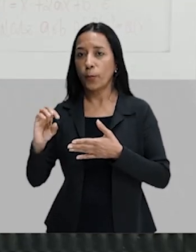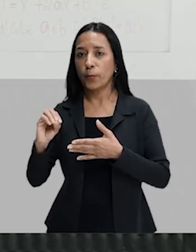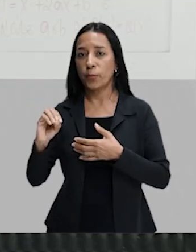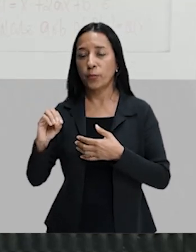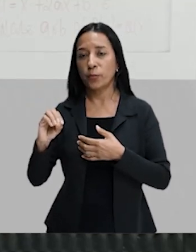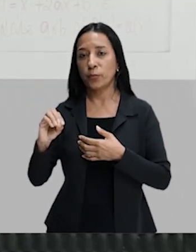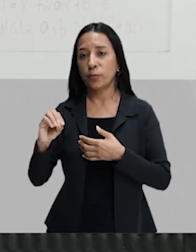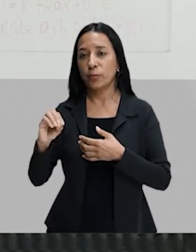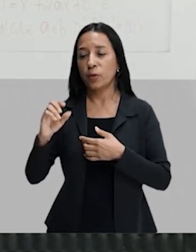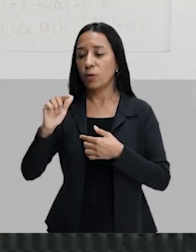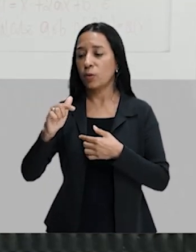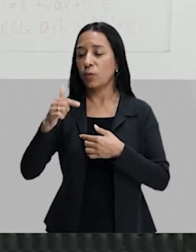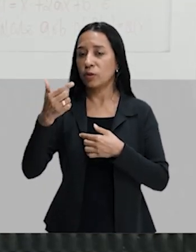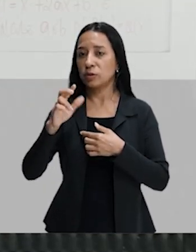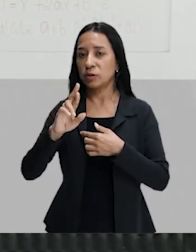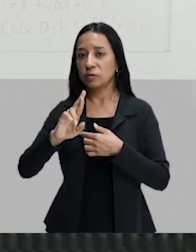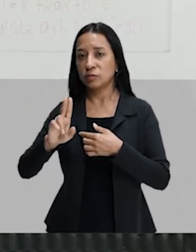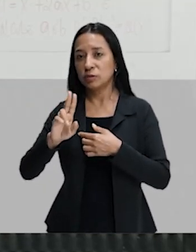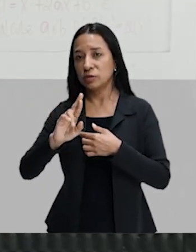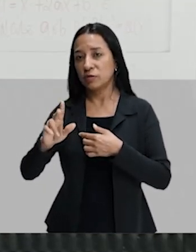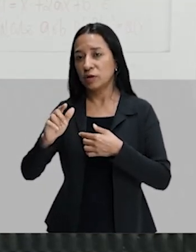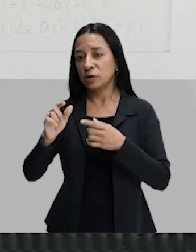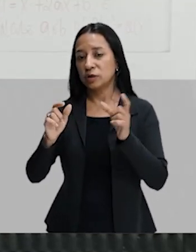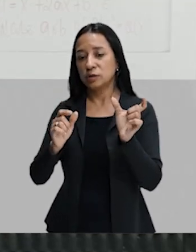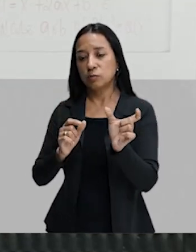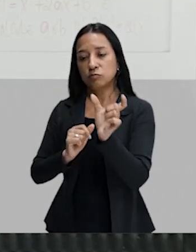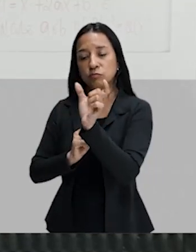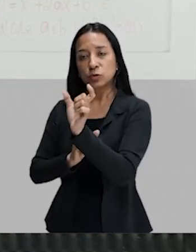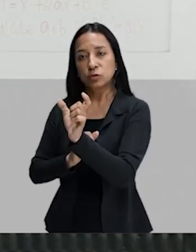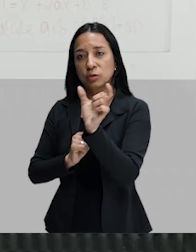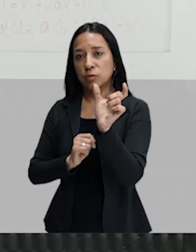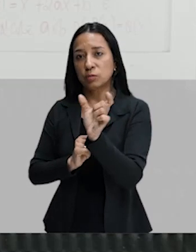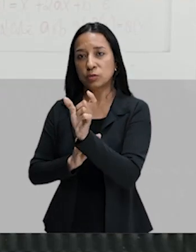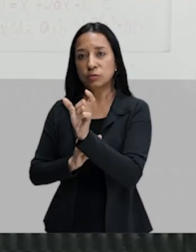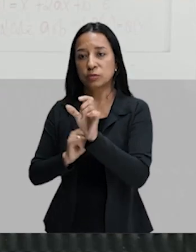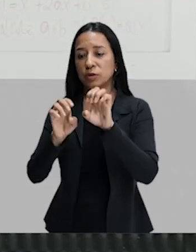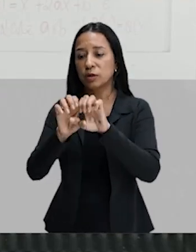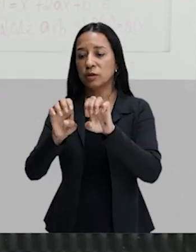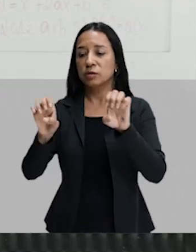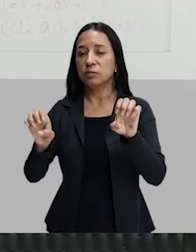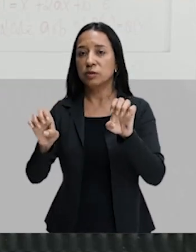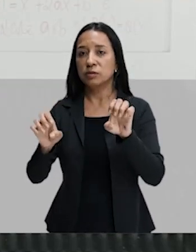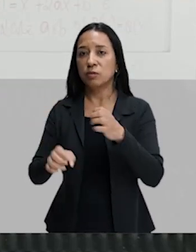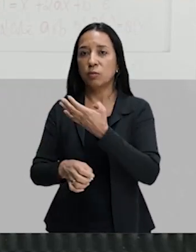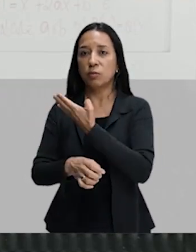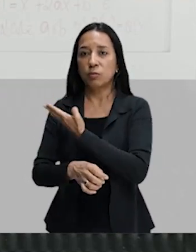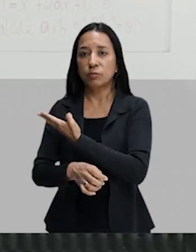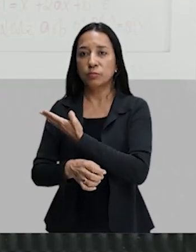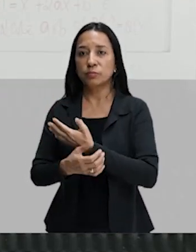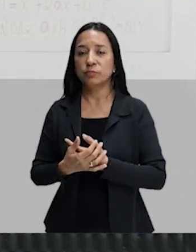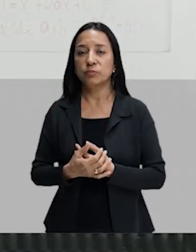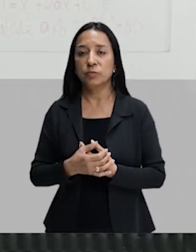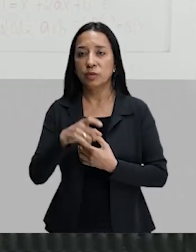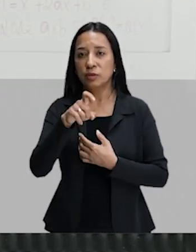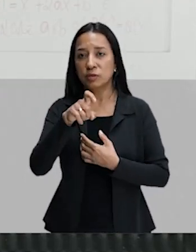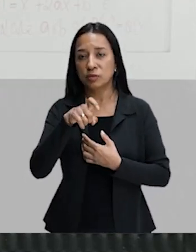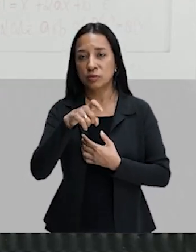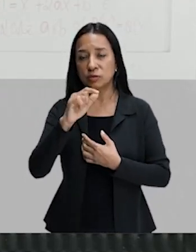da diferença de dois termos, né? Então, essa expressão fica assim, ó. X ao